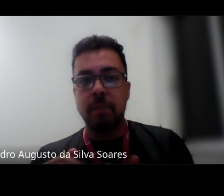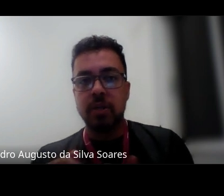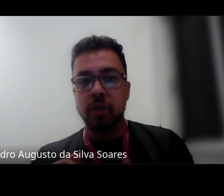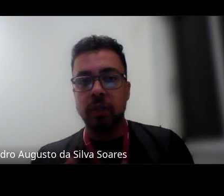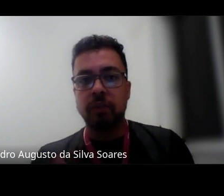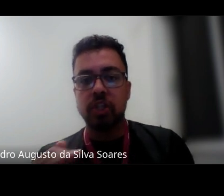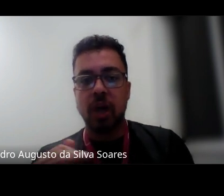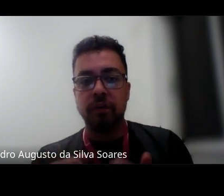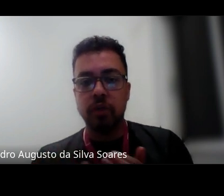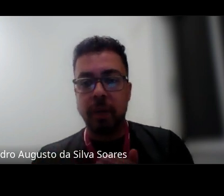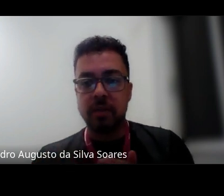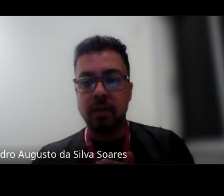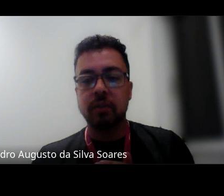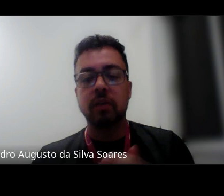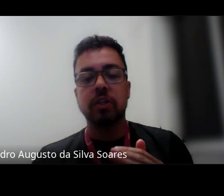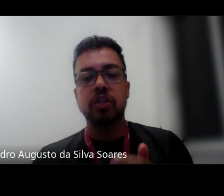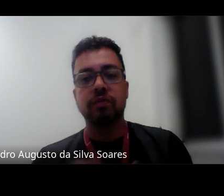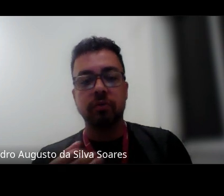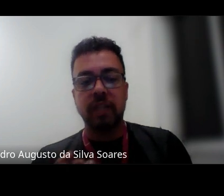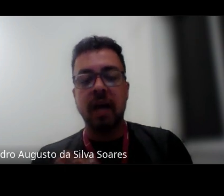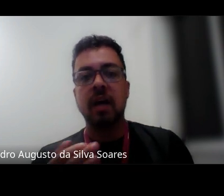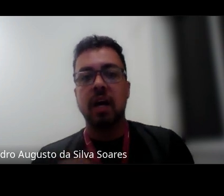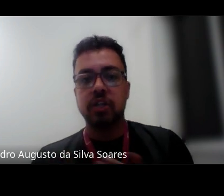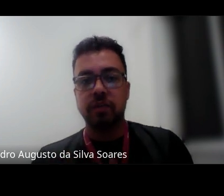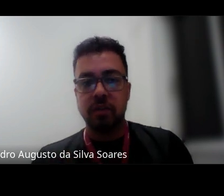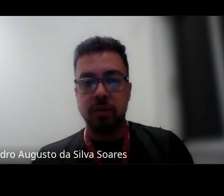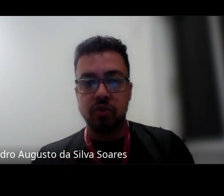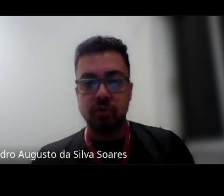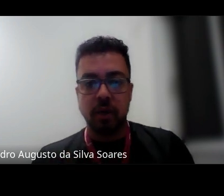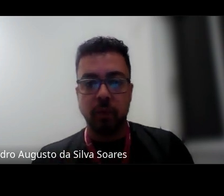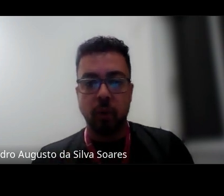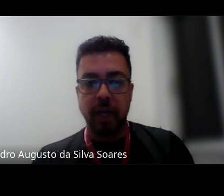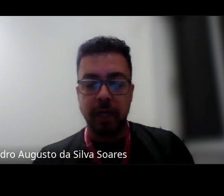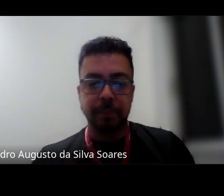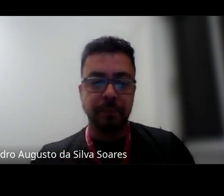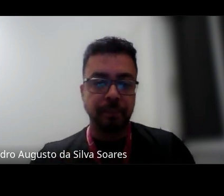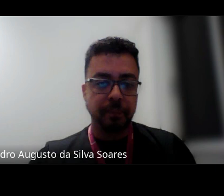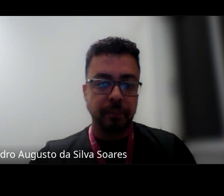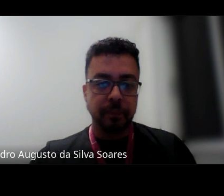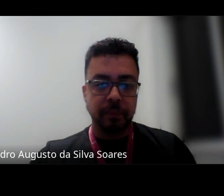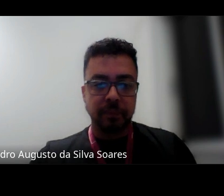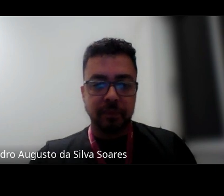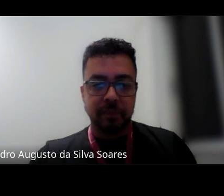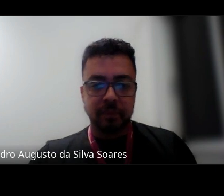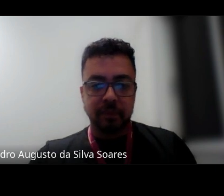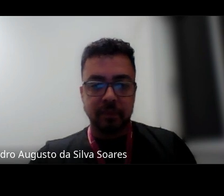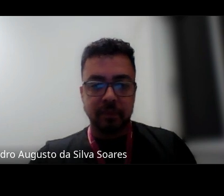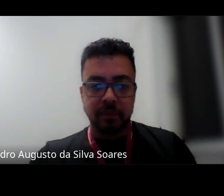bem rapidinho aqui, vou deixar o vídeo passando, e quando a gente voltar, a gente faz uma discussão, ok?